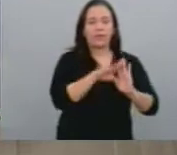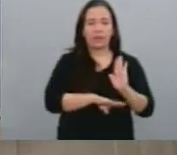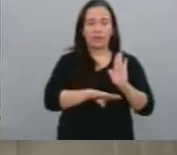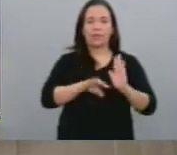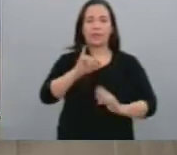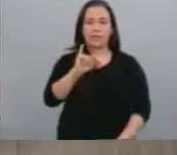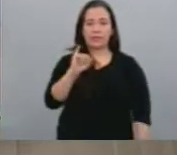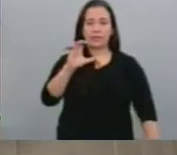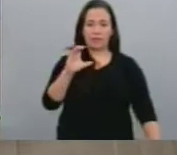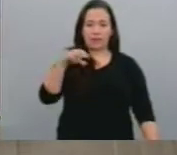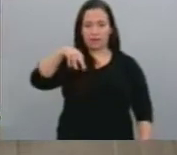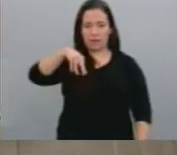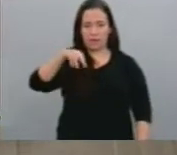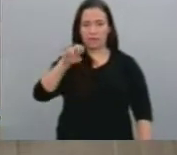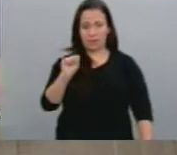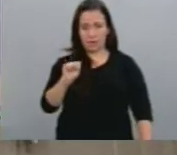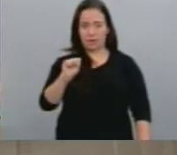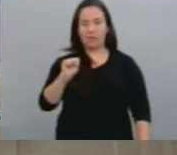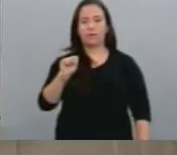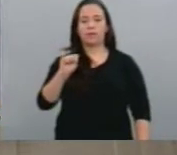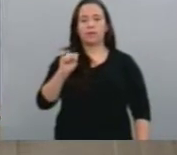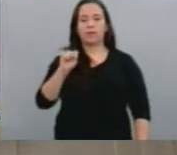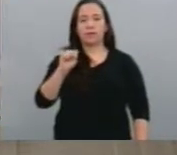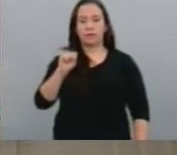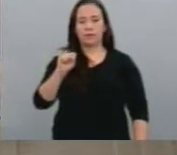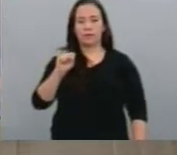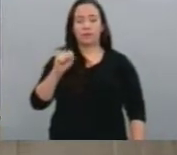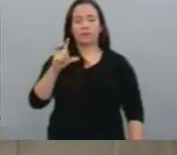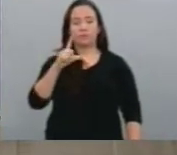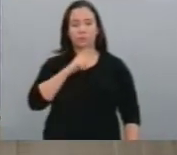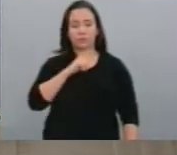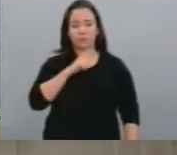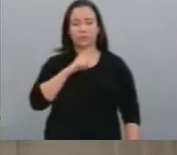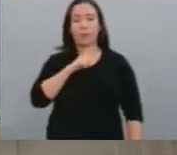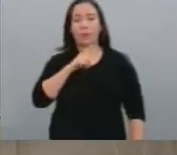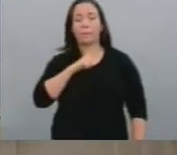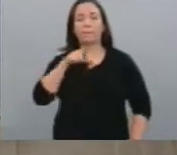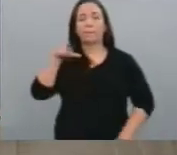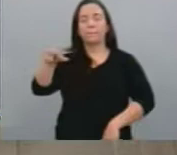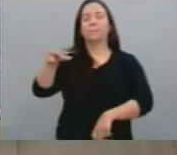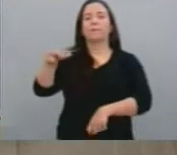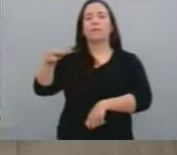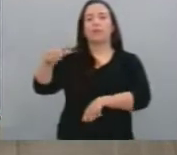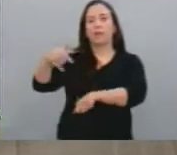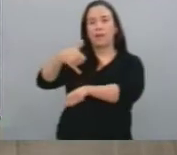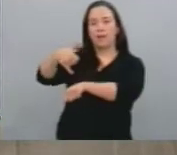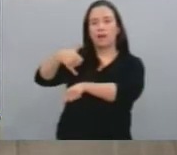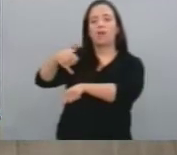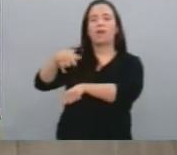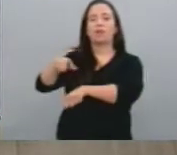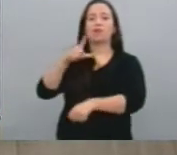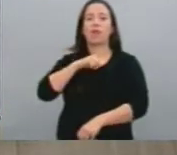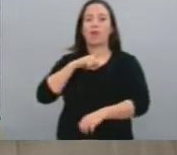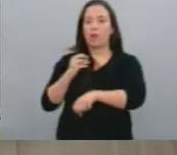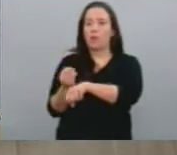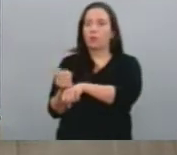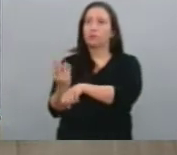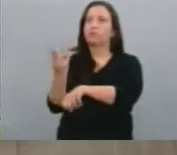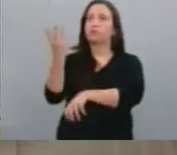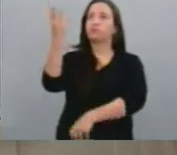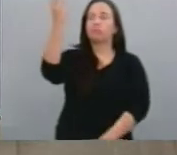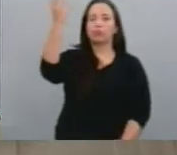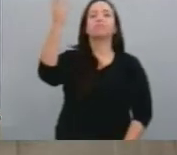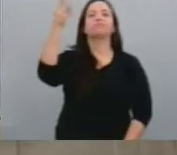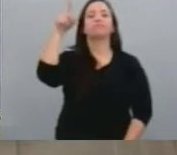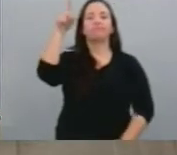ICMS para um combustível fóssil, portanto, um combustível que causa poluição, que causa elevação da